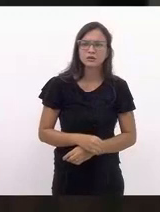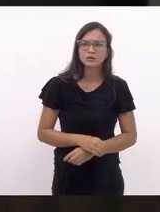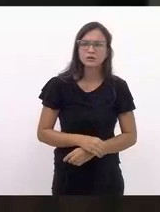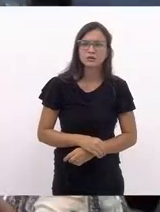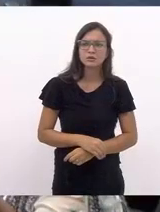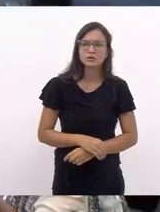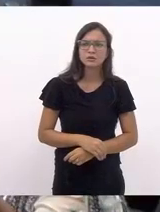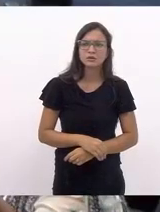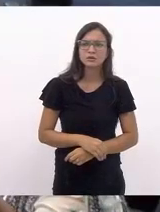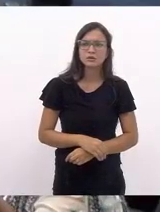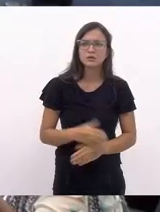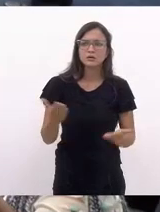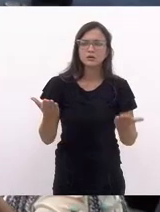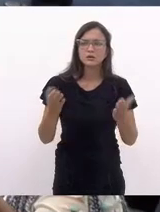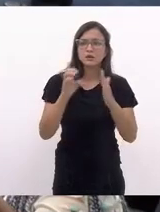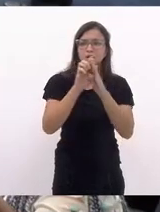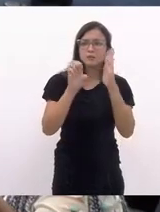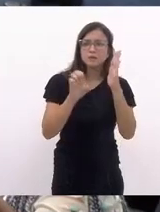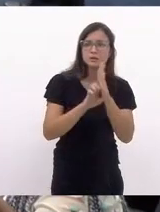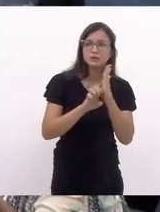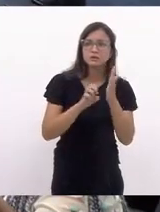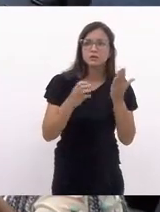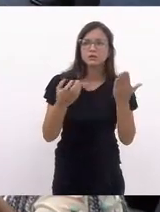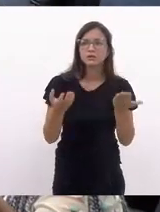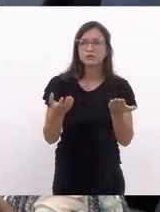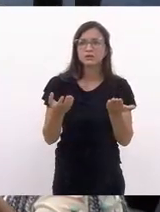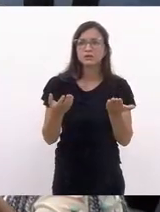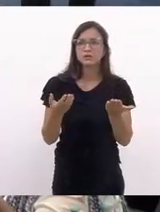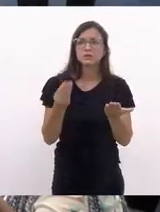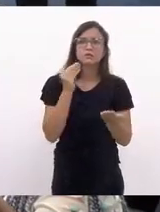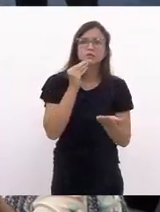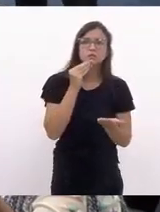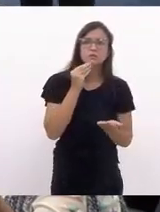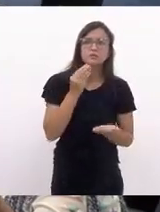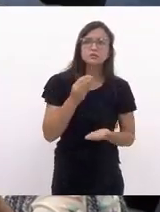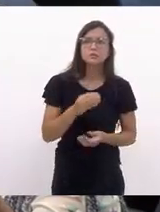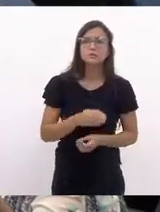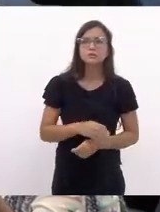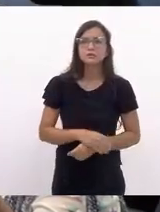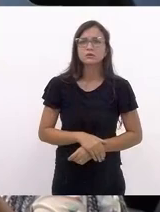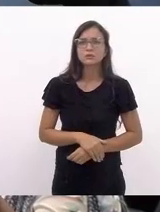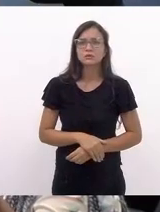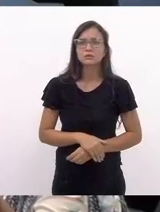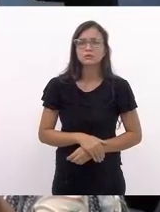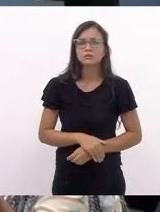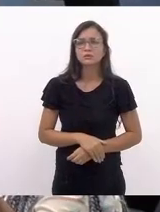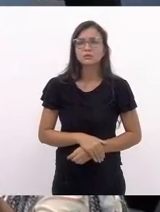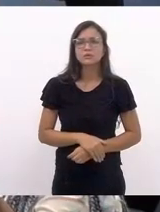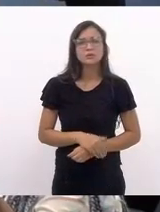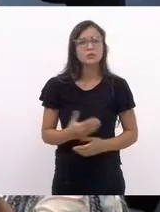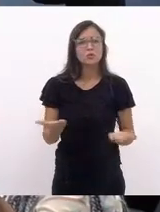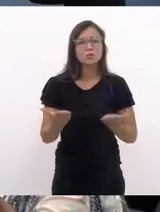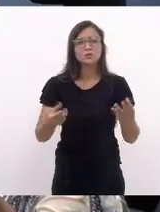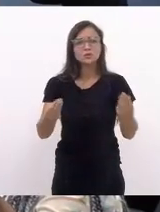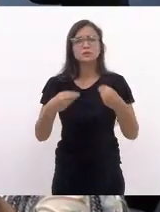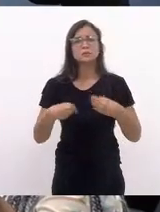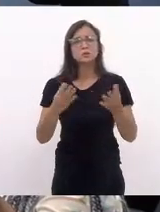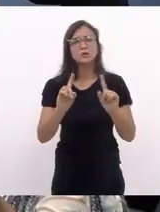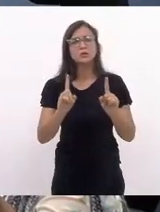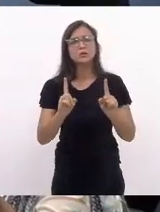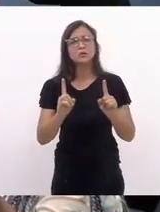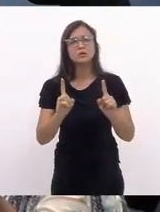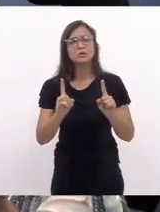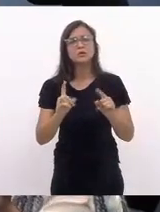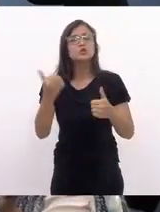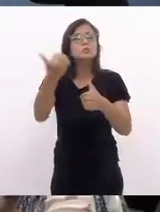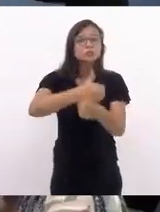então não entrou emendas podia quando recebi o e-mail saiu Oi e aí não recebeu mais hoje então